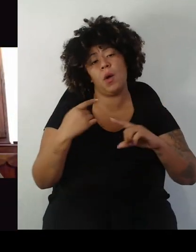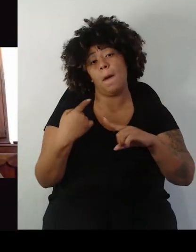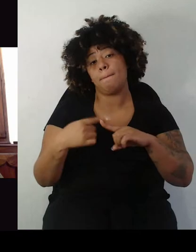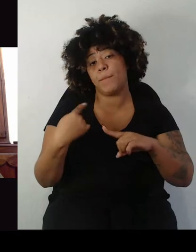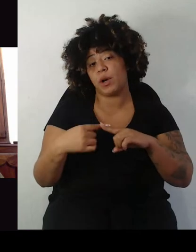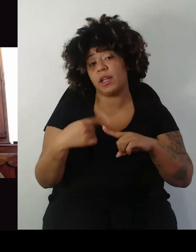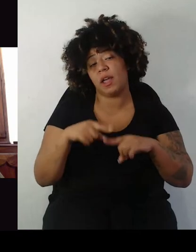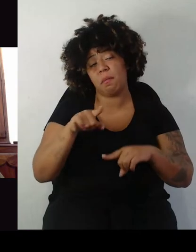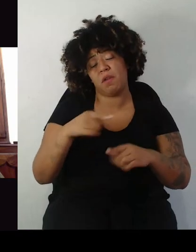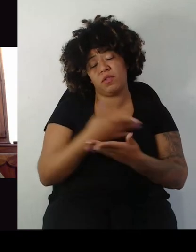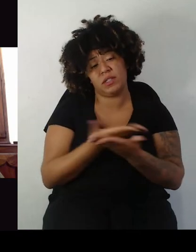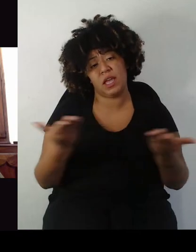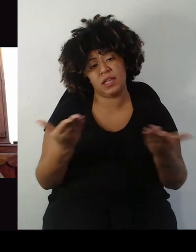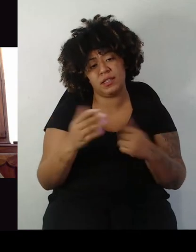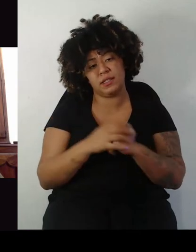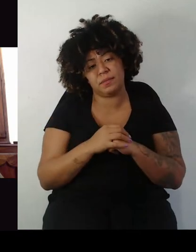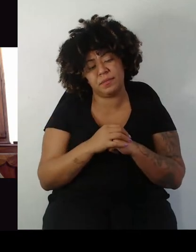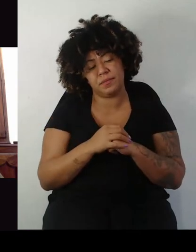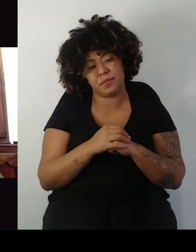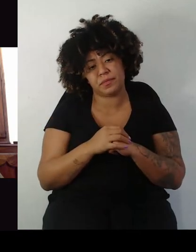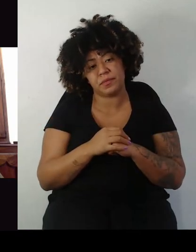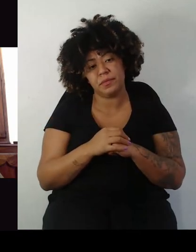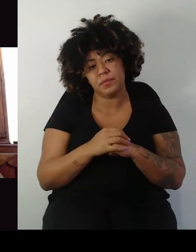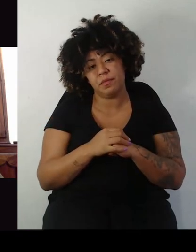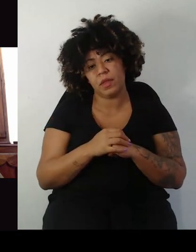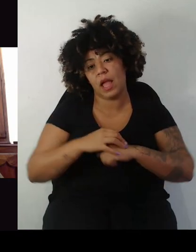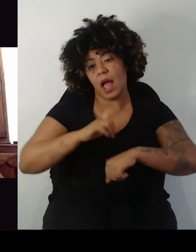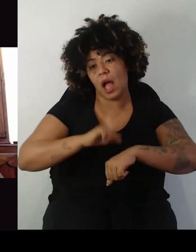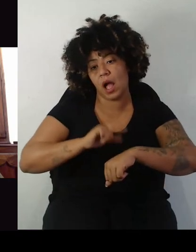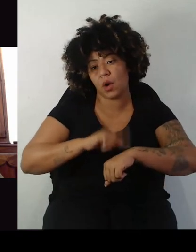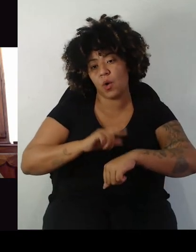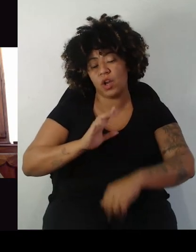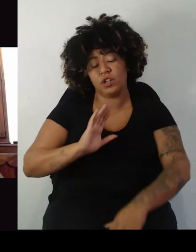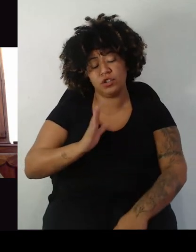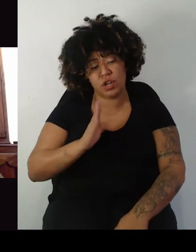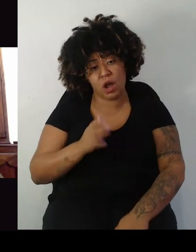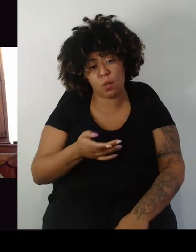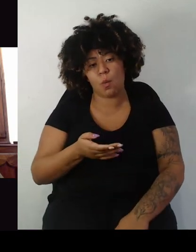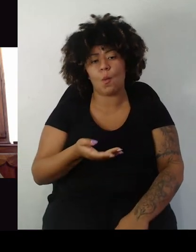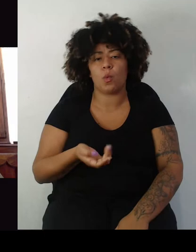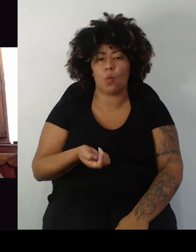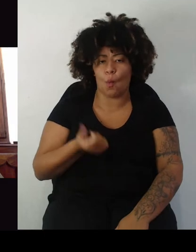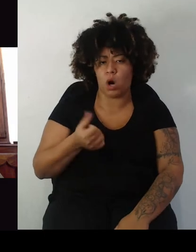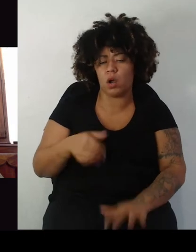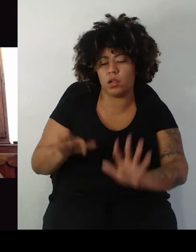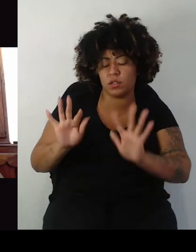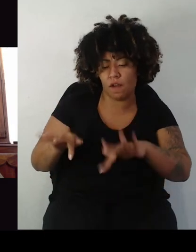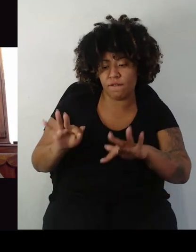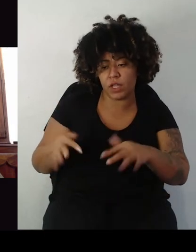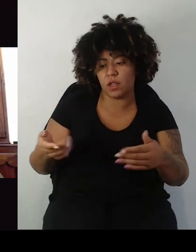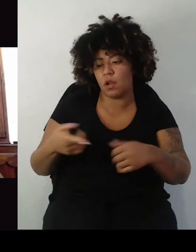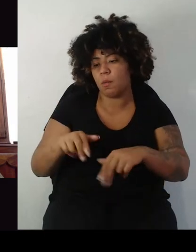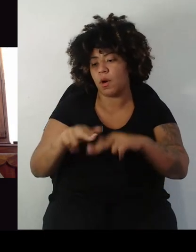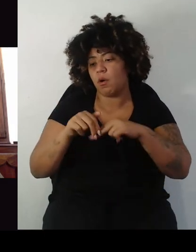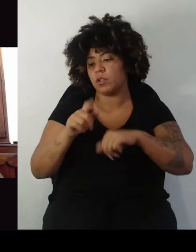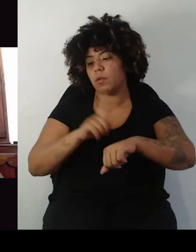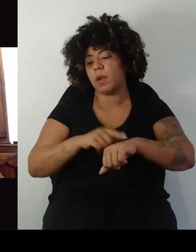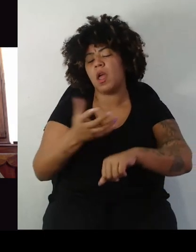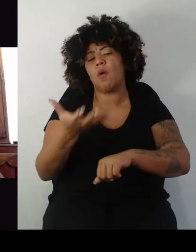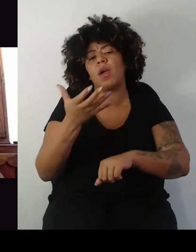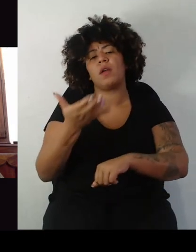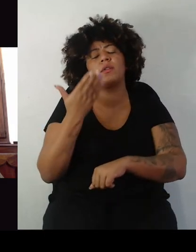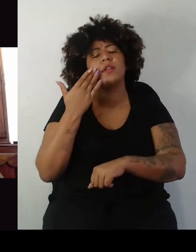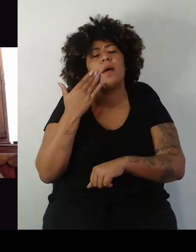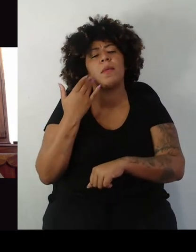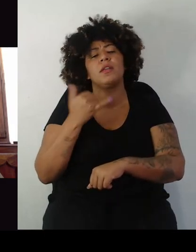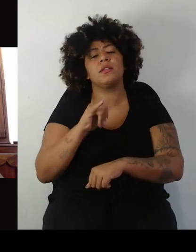Michael a gente fala se aproximando do final do nosso tempo eu queria saber se você gostaria de